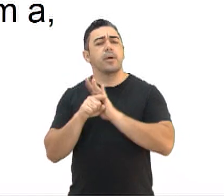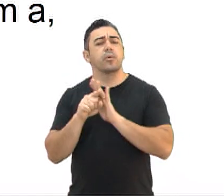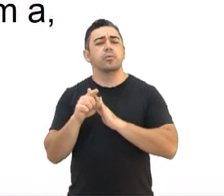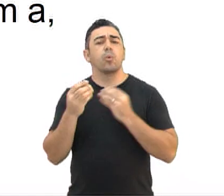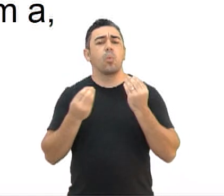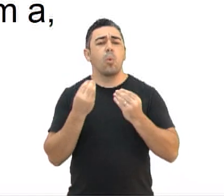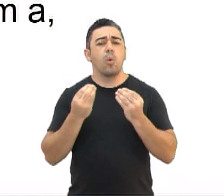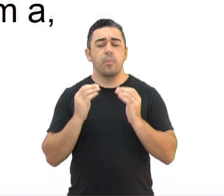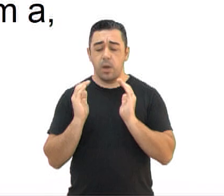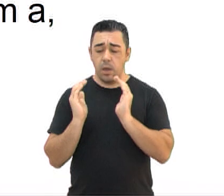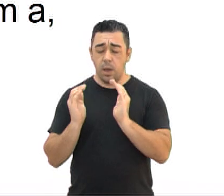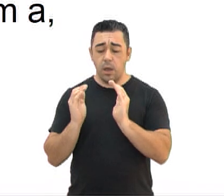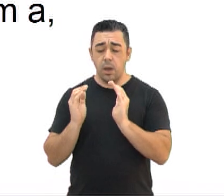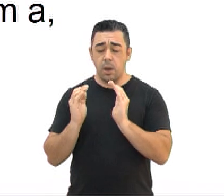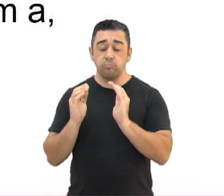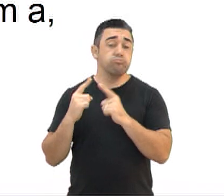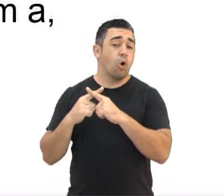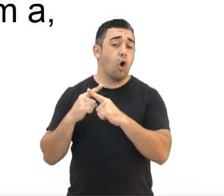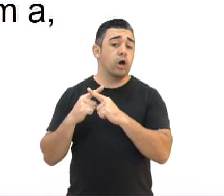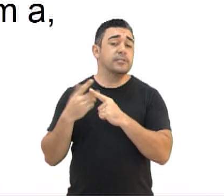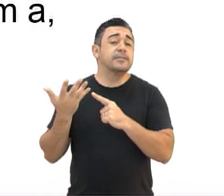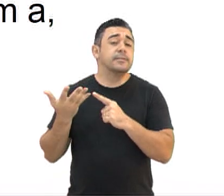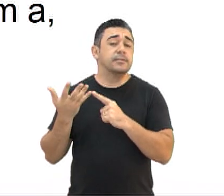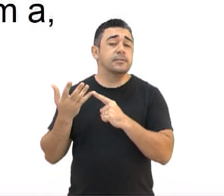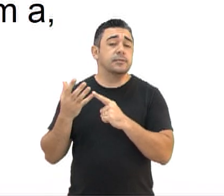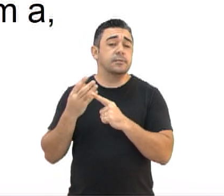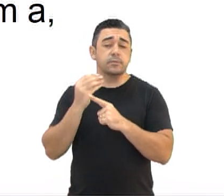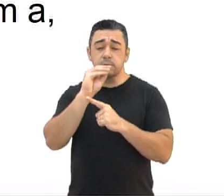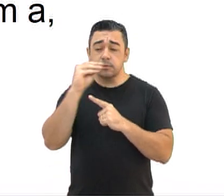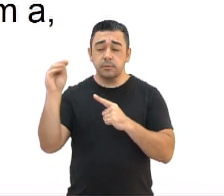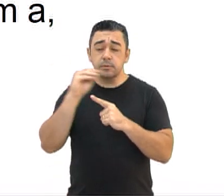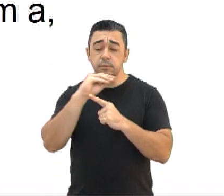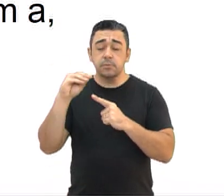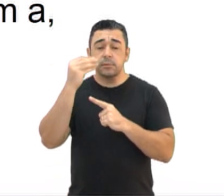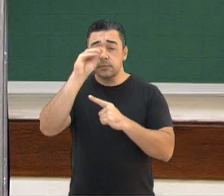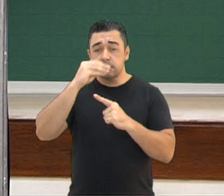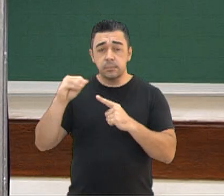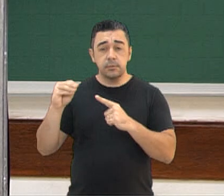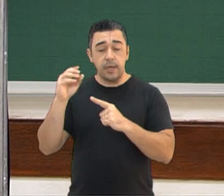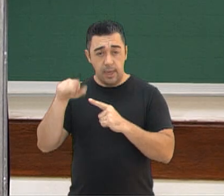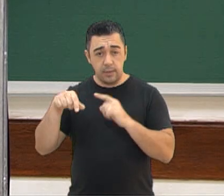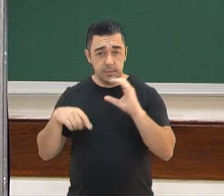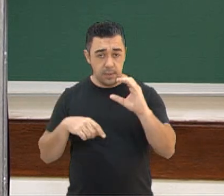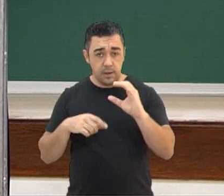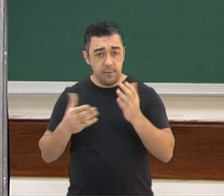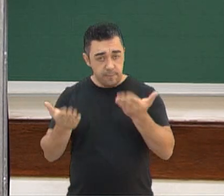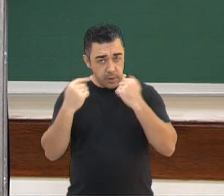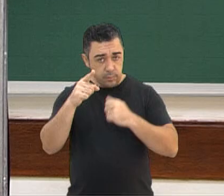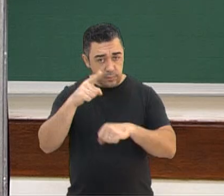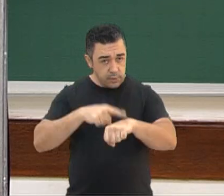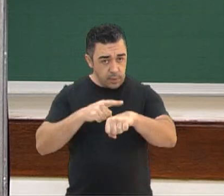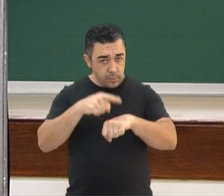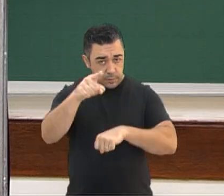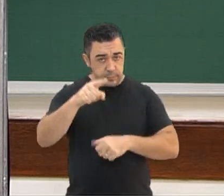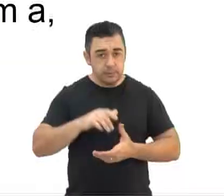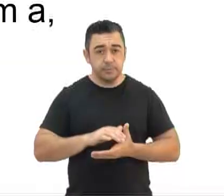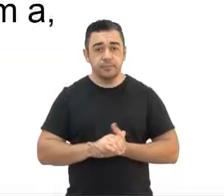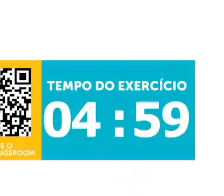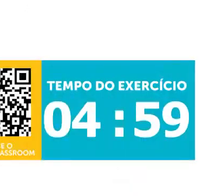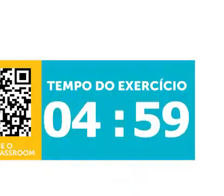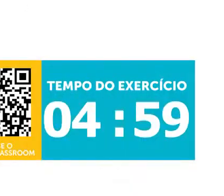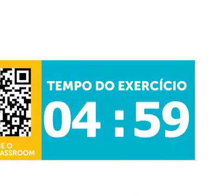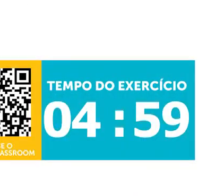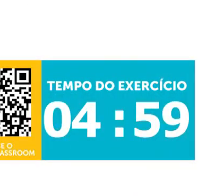dessa matriz? Eu também consigo descobrir a ordem desse produto, né? Que será a matriz C. Então, vamos lá, mais um tempinho aí para vocês.